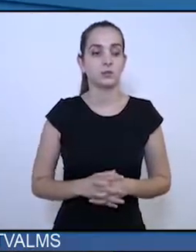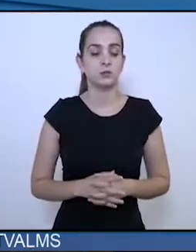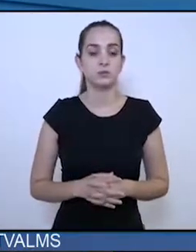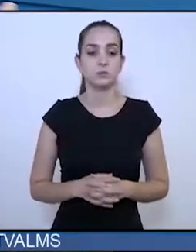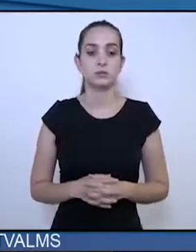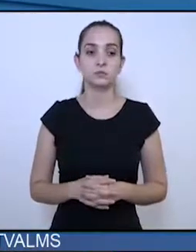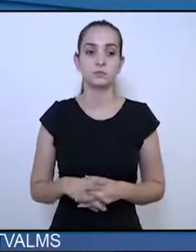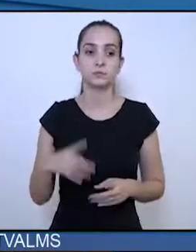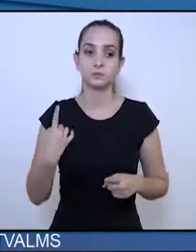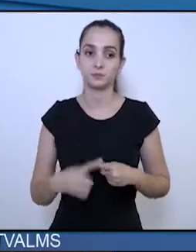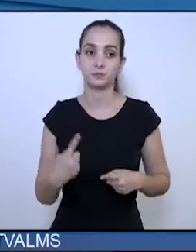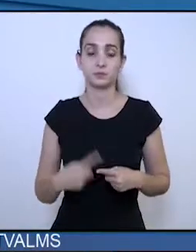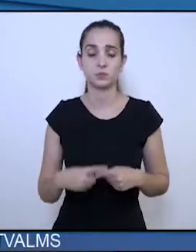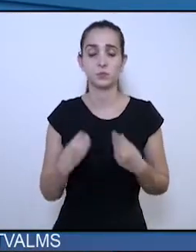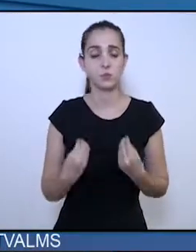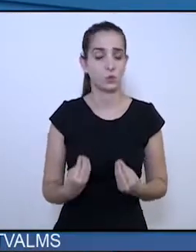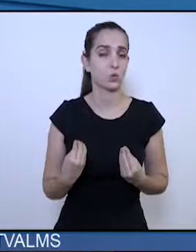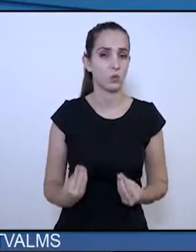Porque como que pode